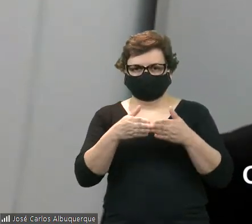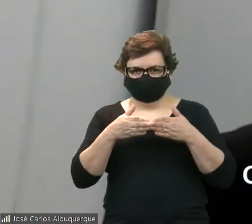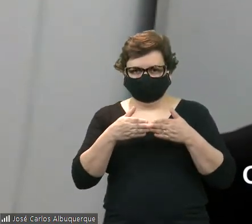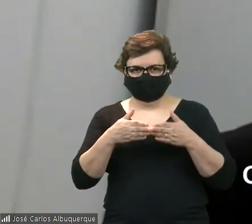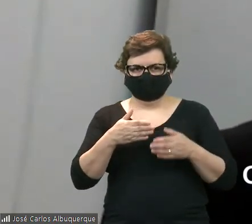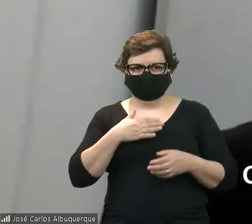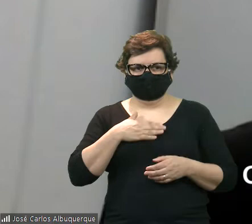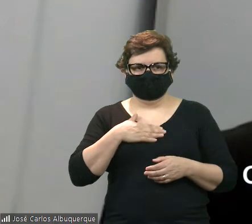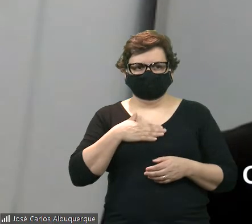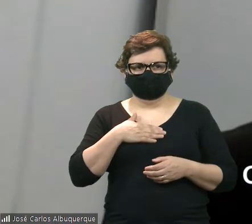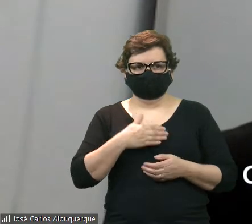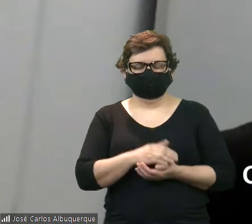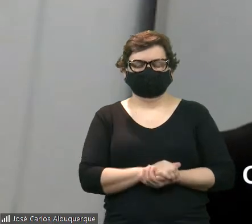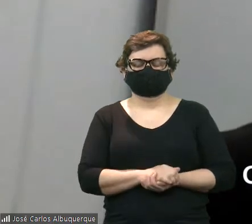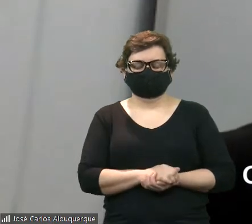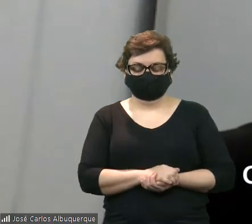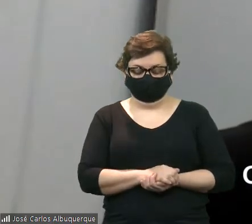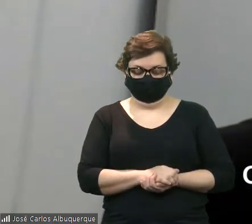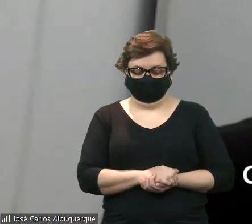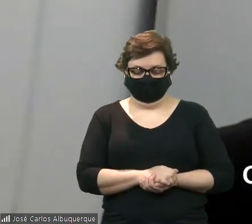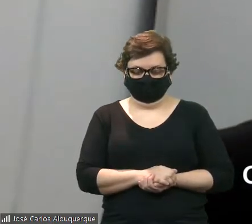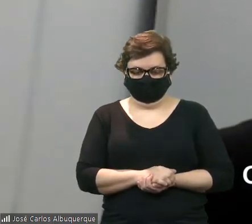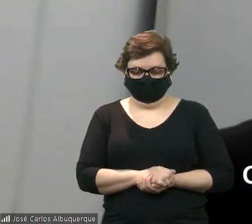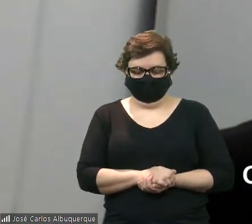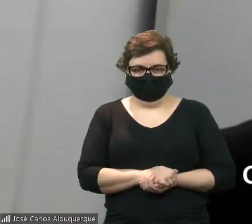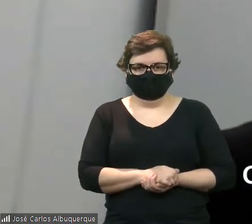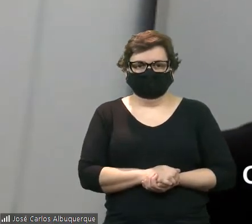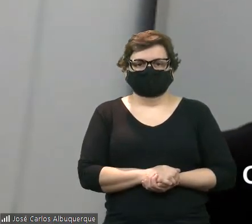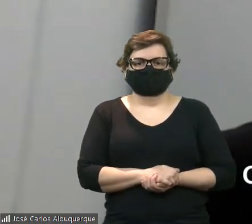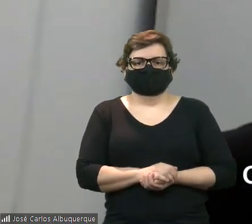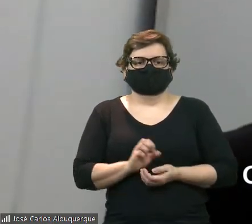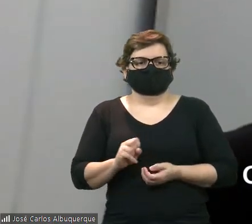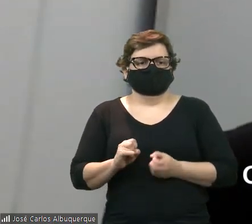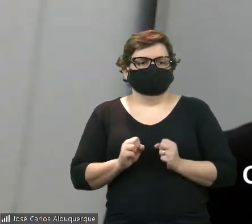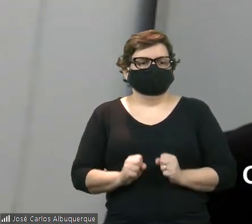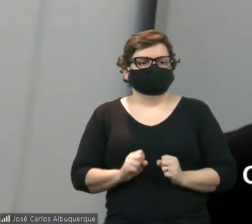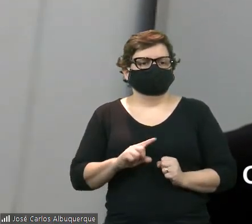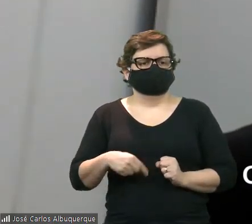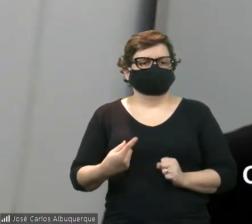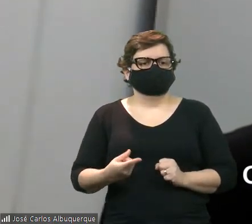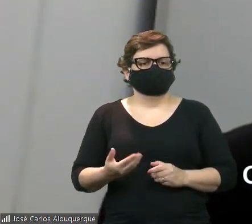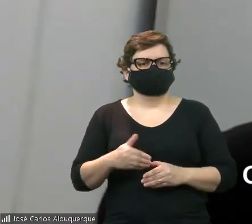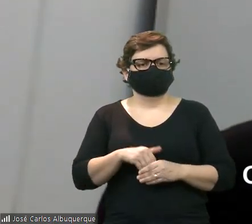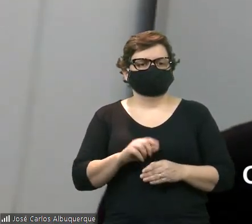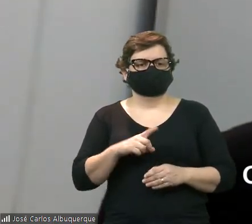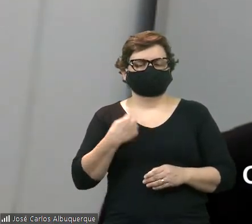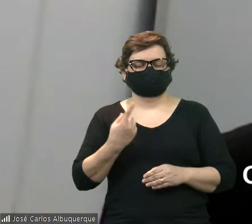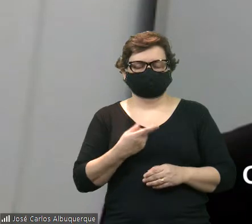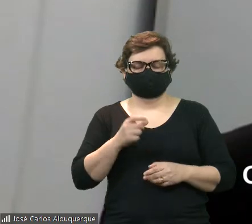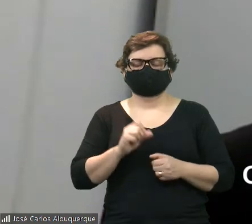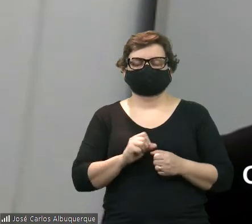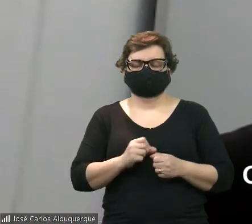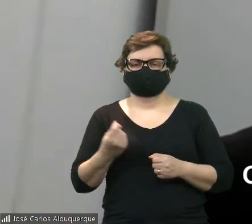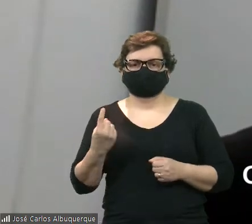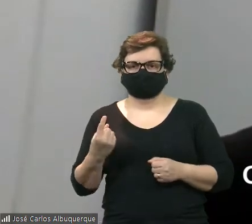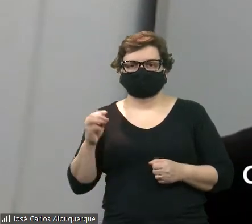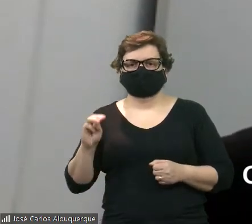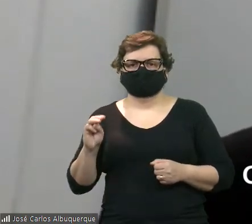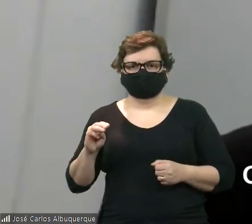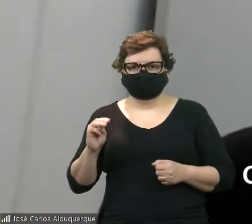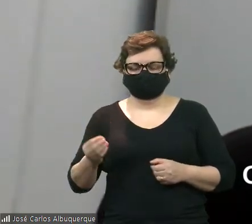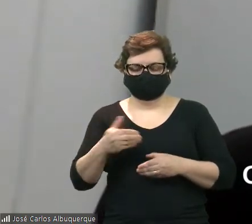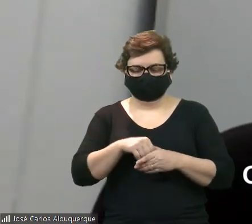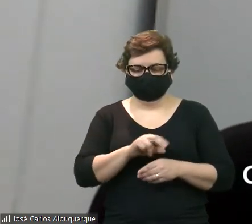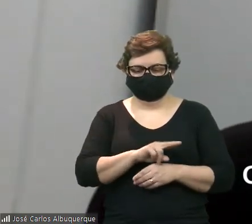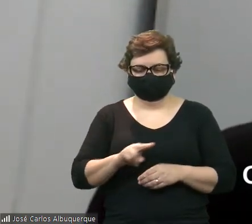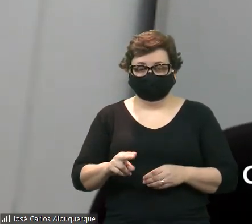requerido por minha pessoa, tá? Se puder, né, após a votação, a gente está fazendo aí em nome dessa casa de